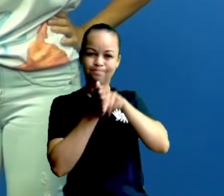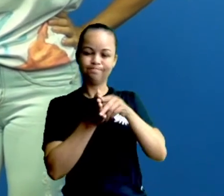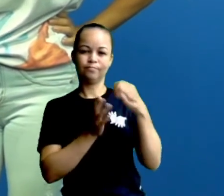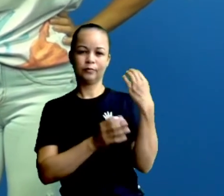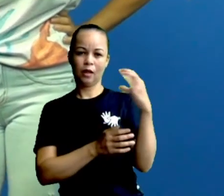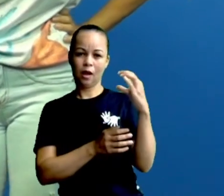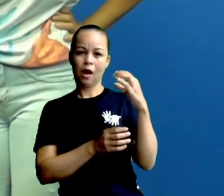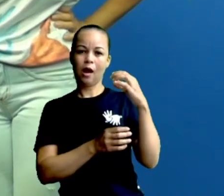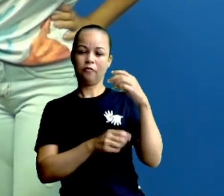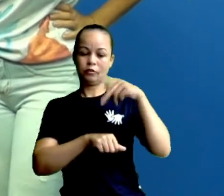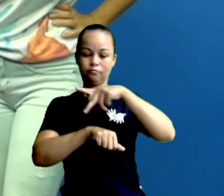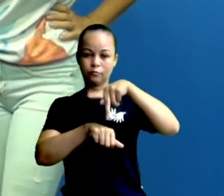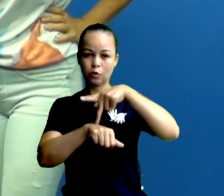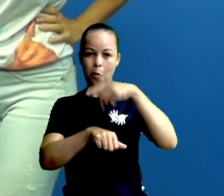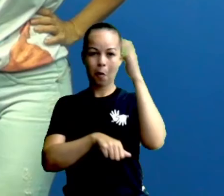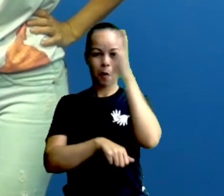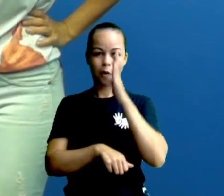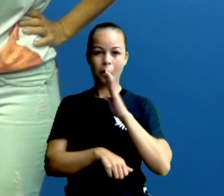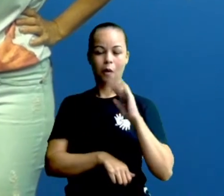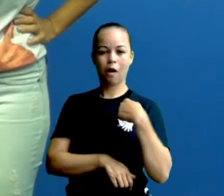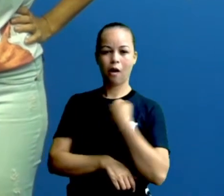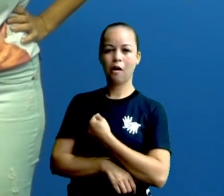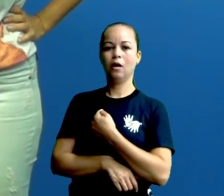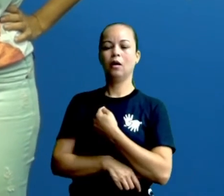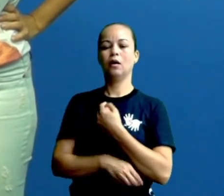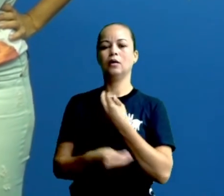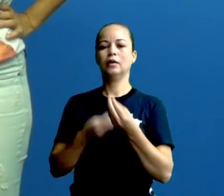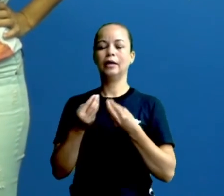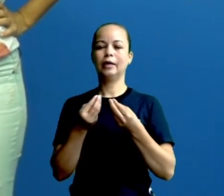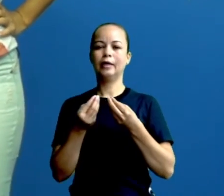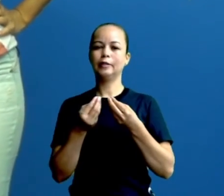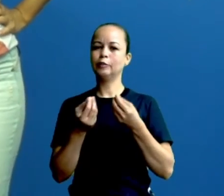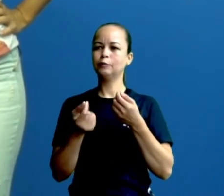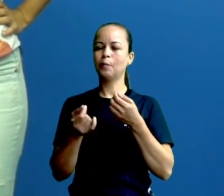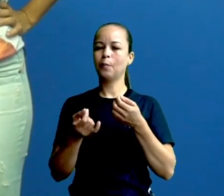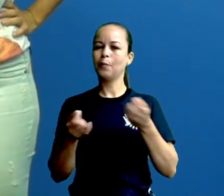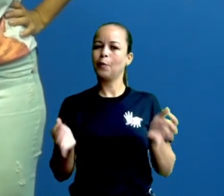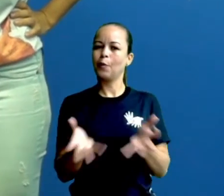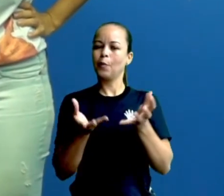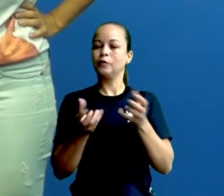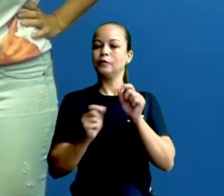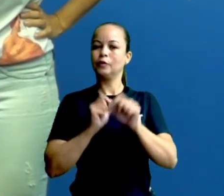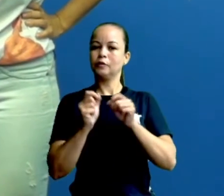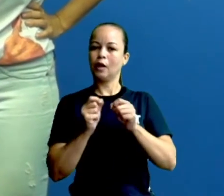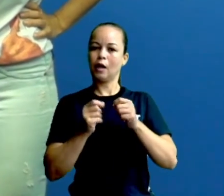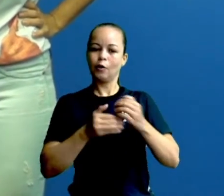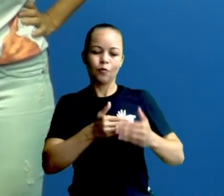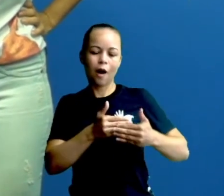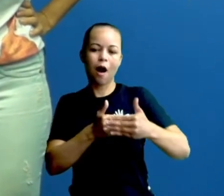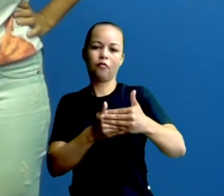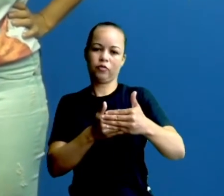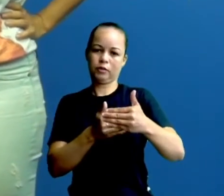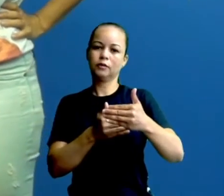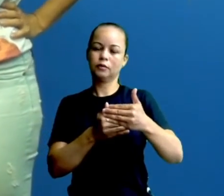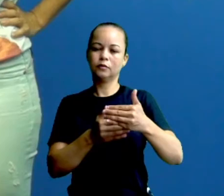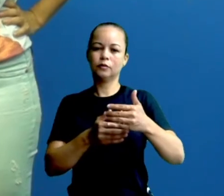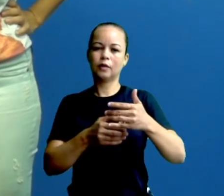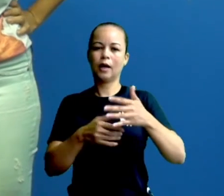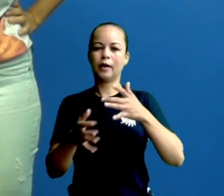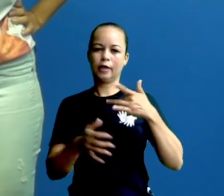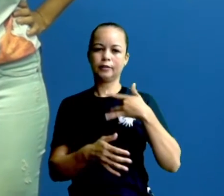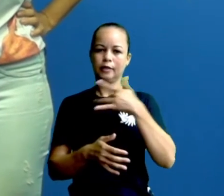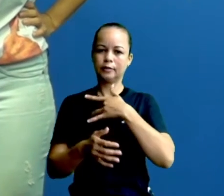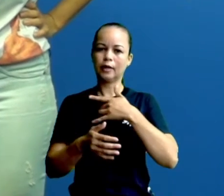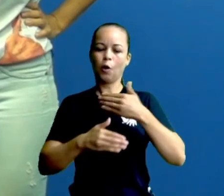no nosso país, eles galgaram ou eles proporcionaram avanços na área da saúde e